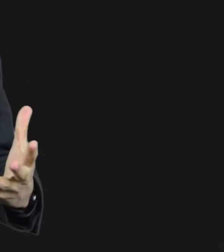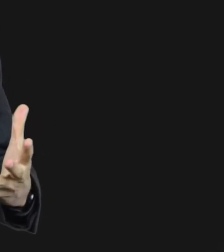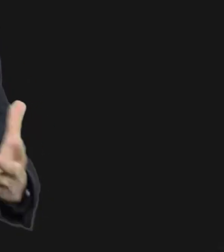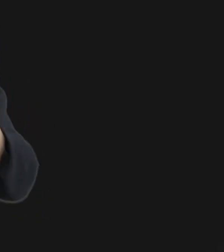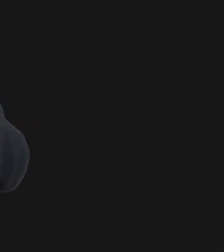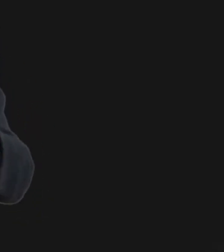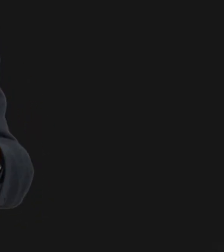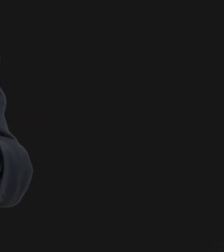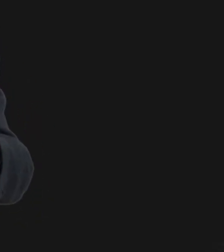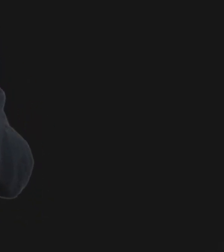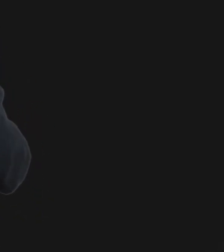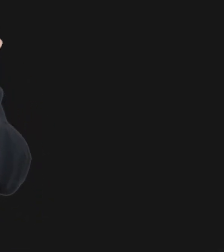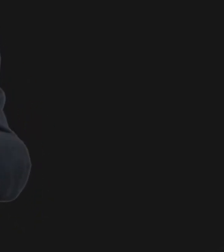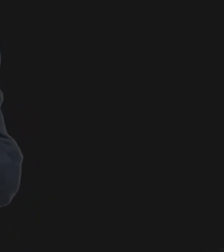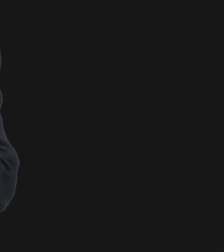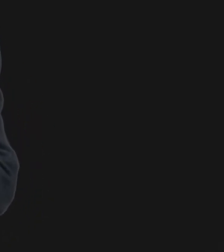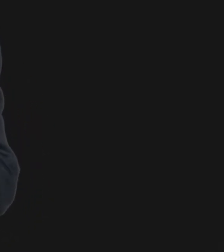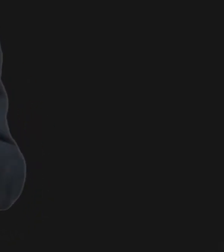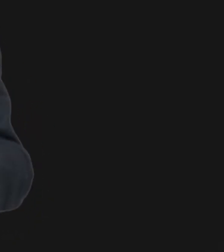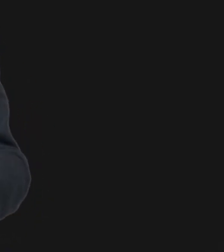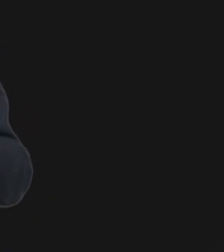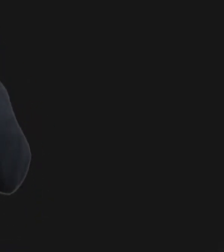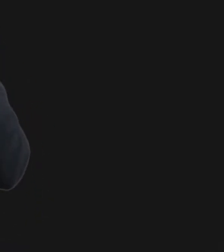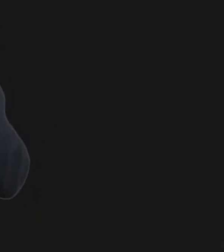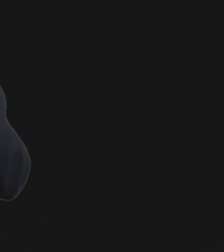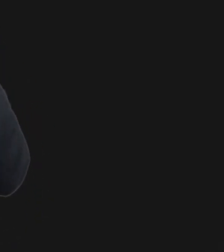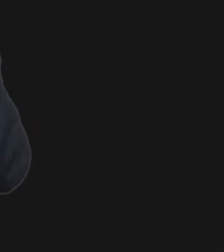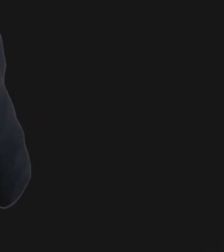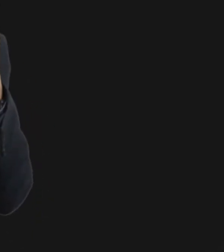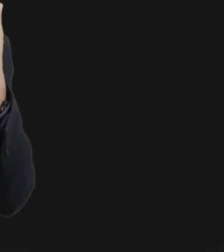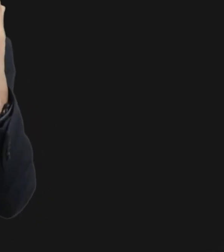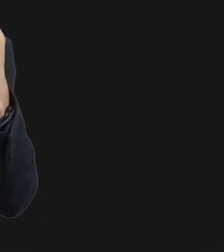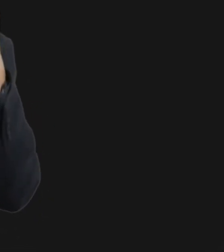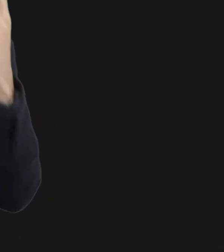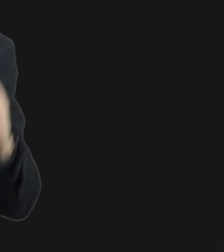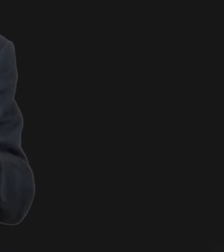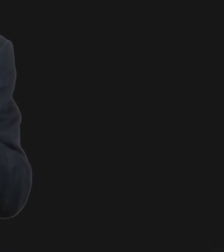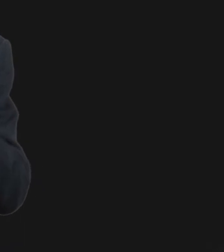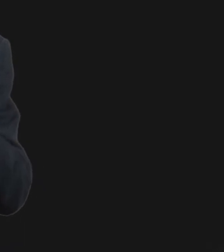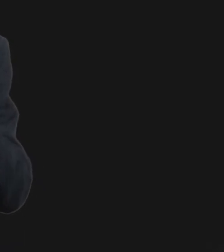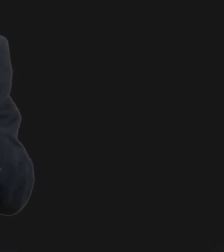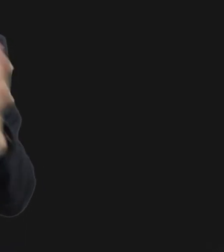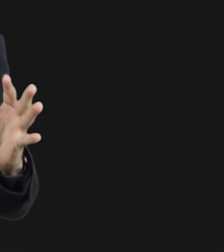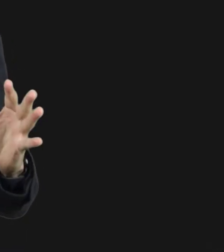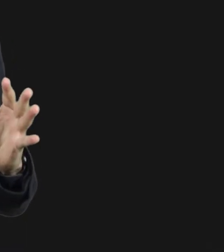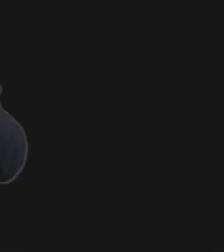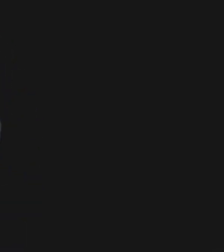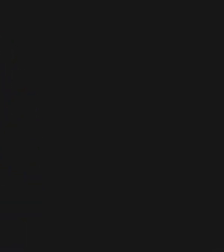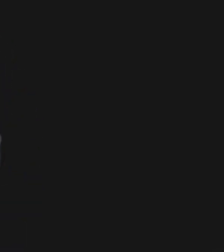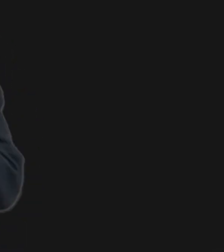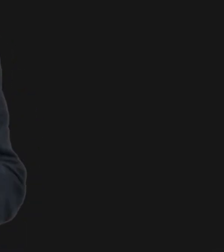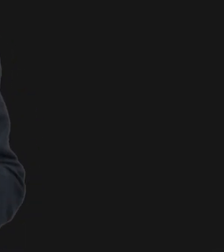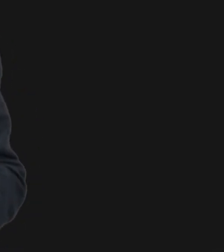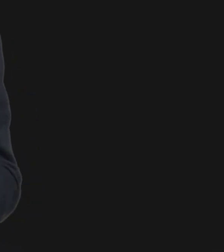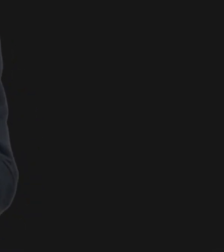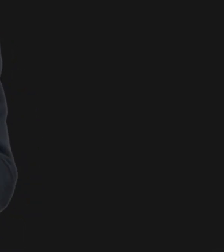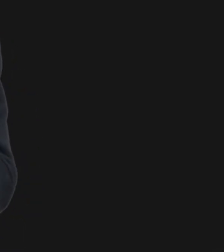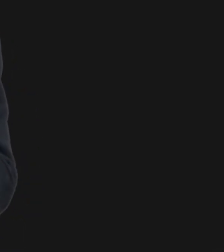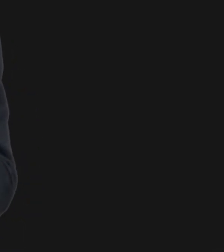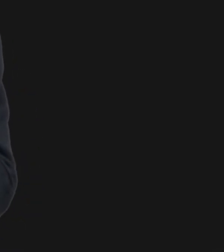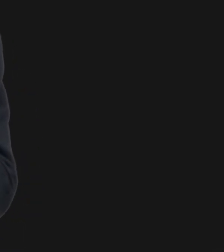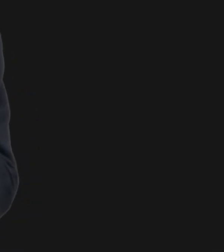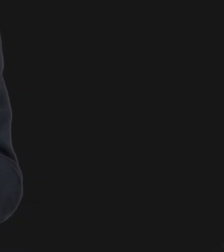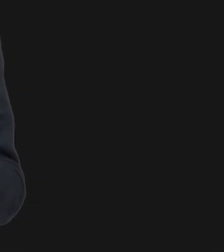Olá, tudo bem? Seja muito bem-vindo, seja muito bem-vinda aqui no canal especialista em análise e planejamento previdenciário. Sabe nesse vídeo por